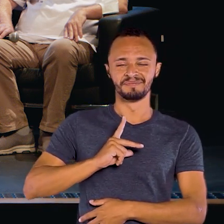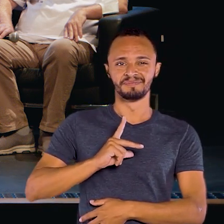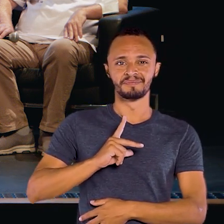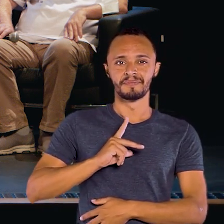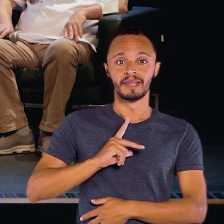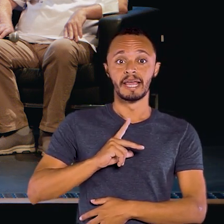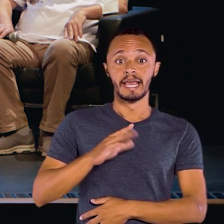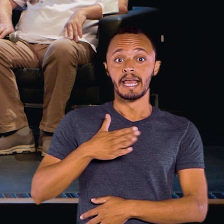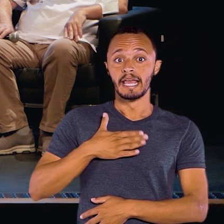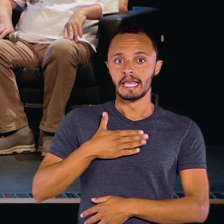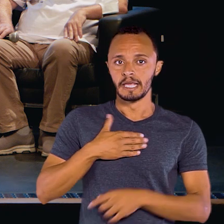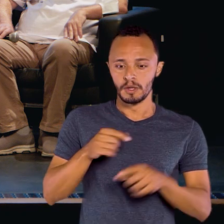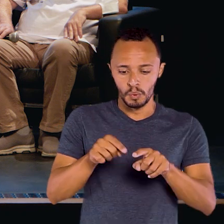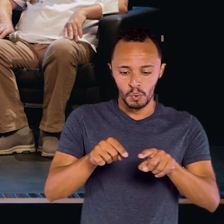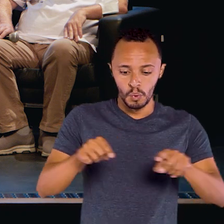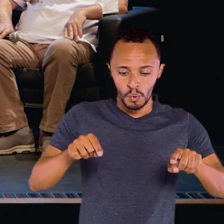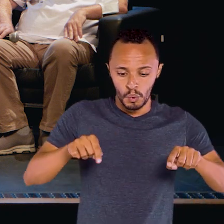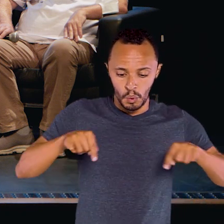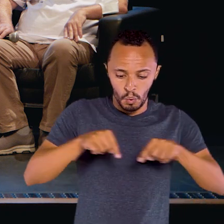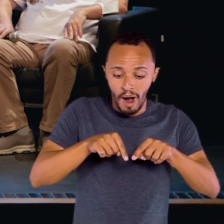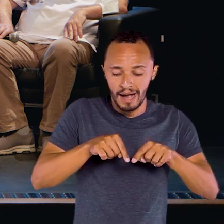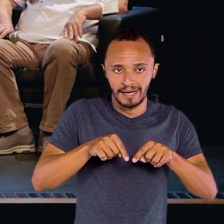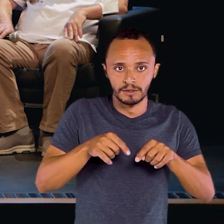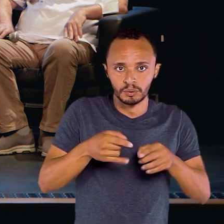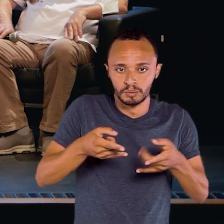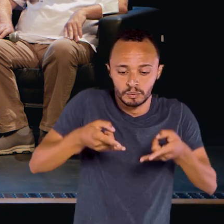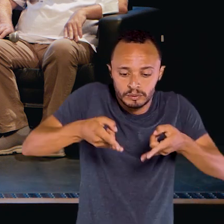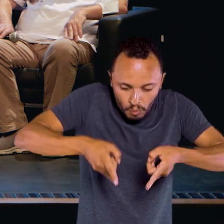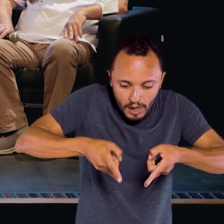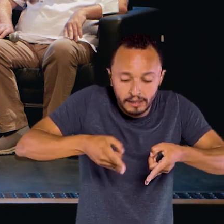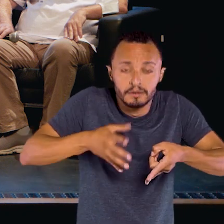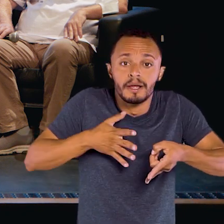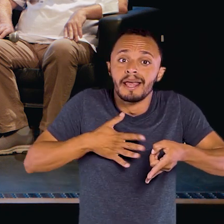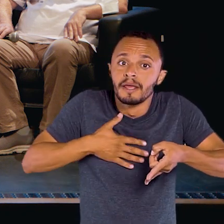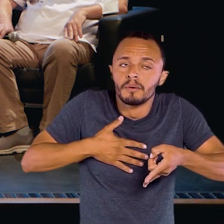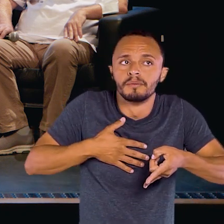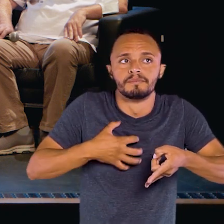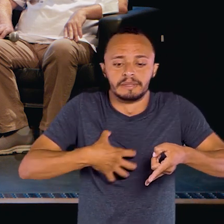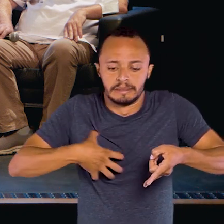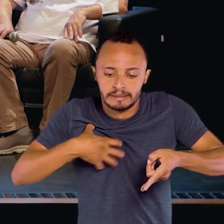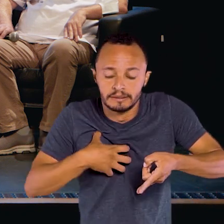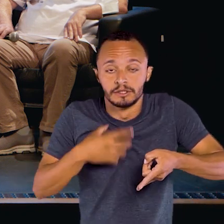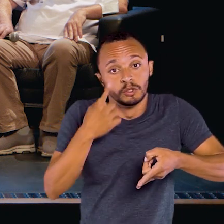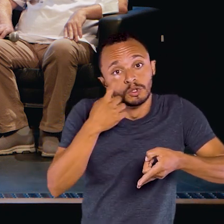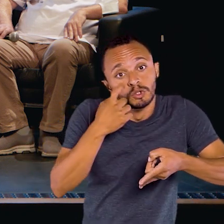de fraqueza, vem a hora que você chora, vem a hora que você está com raiva.